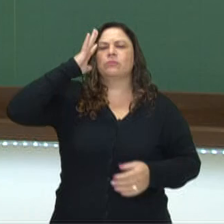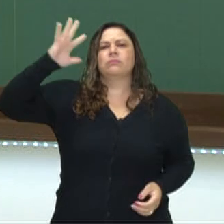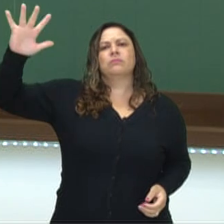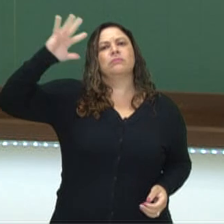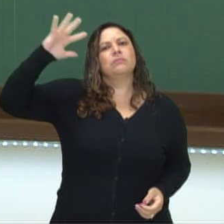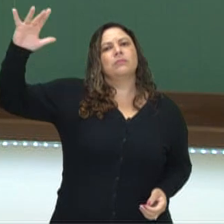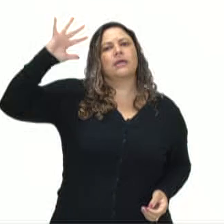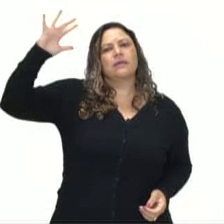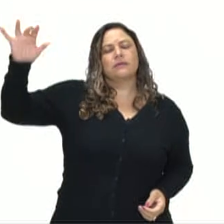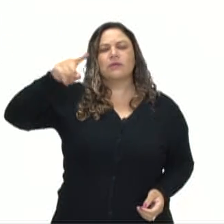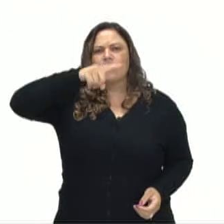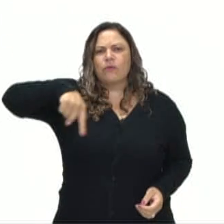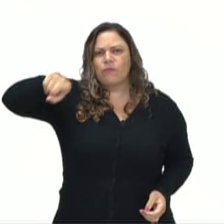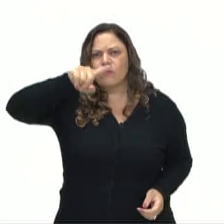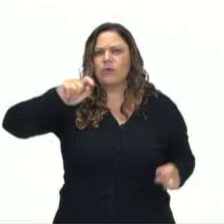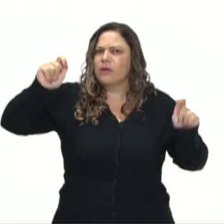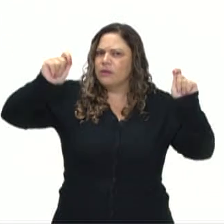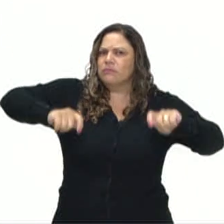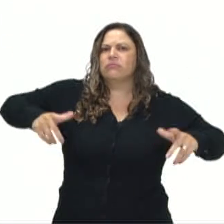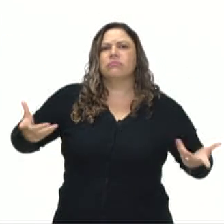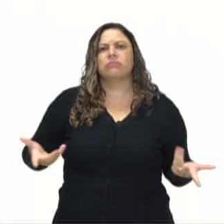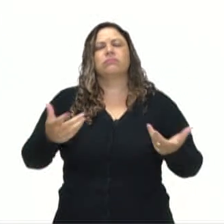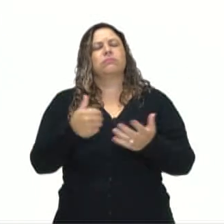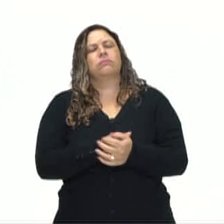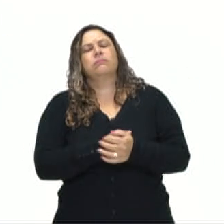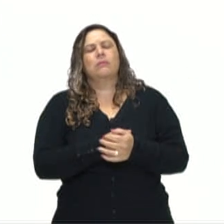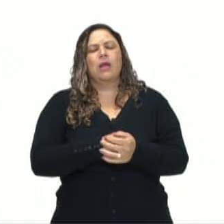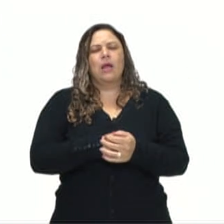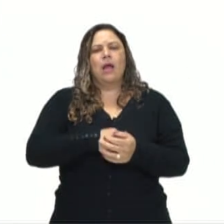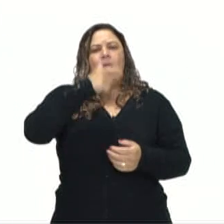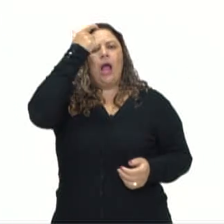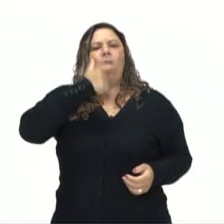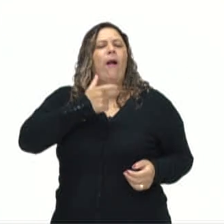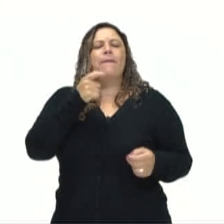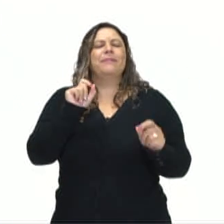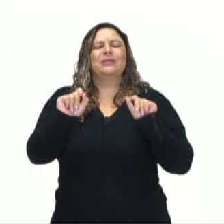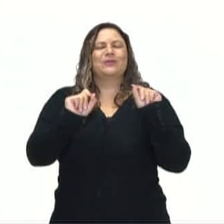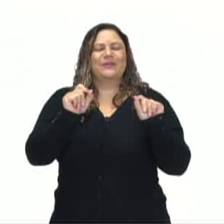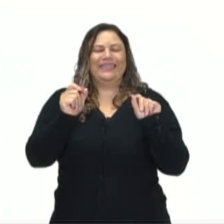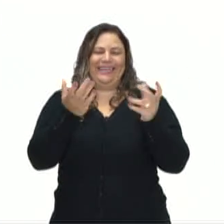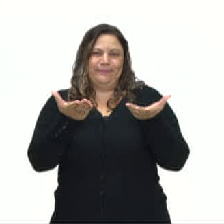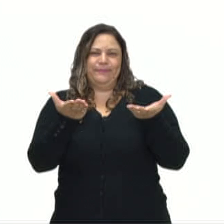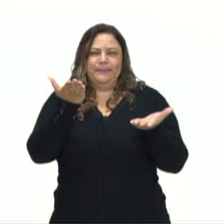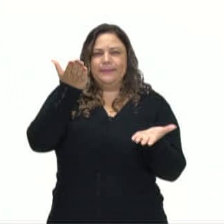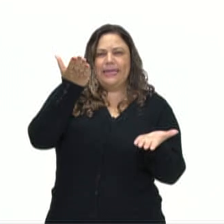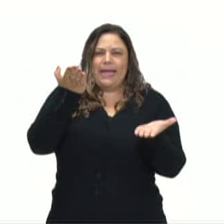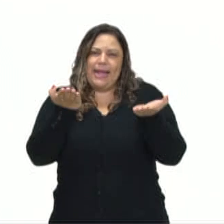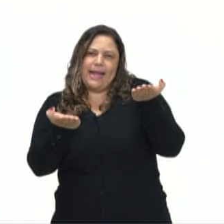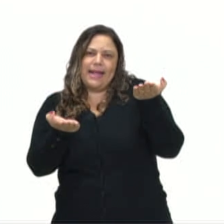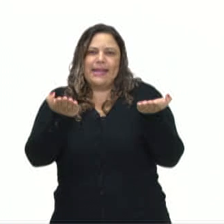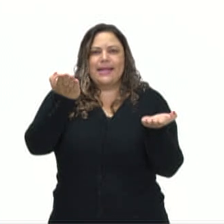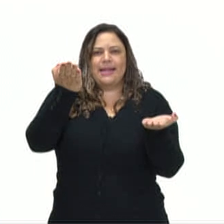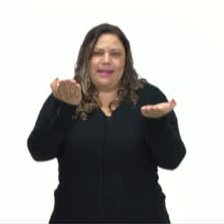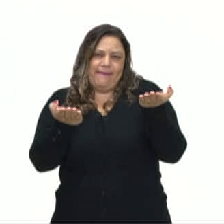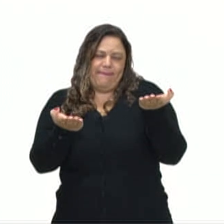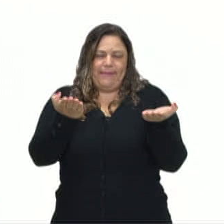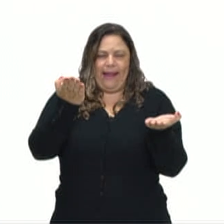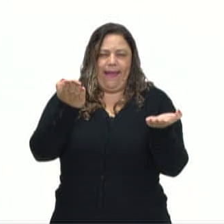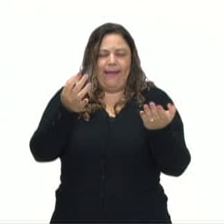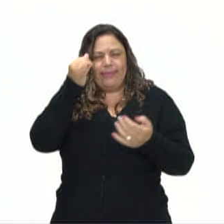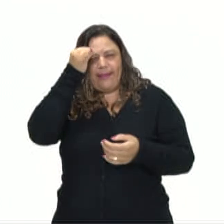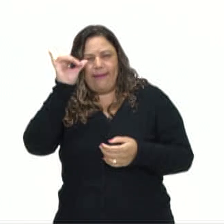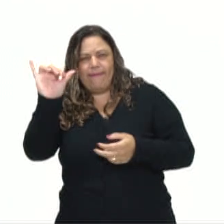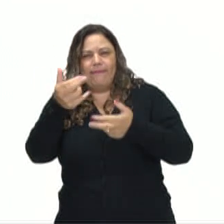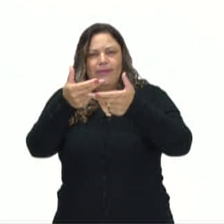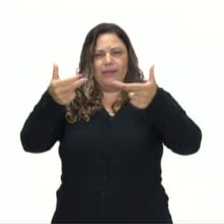reflexão. Então, você se considera uma pessoa moderada, equilibrada, prudente?